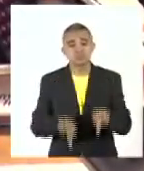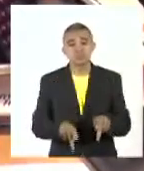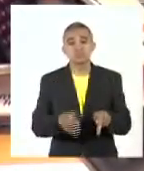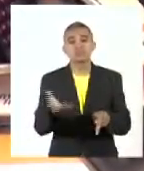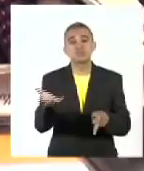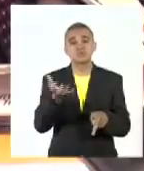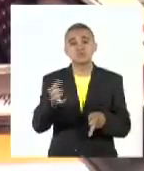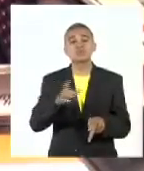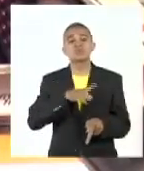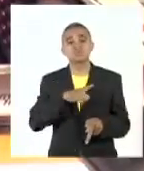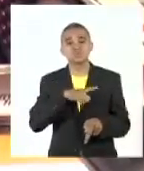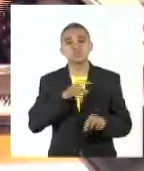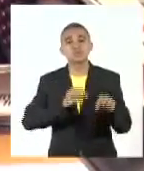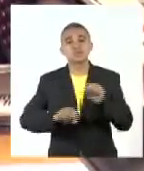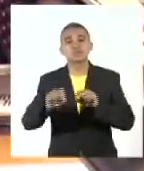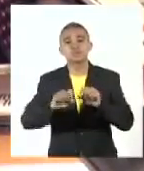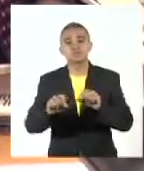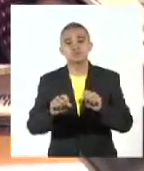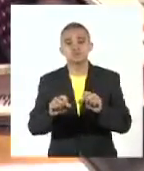enquetes na globosfera,